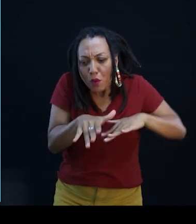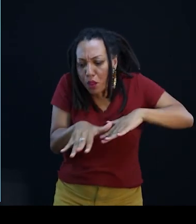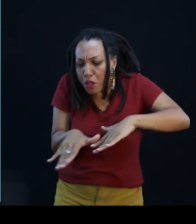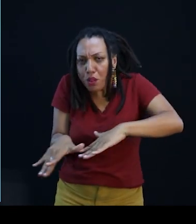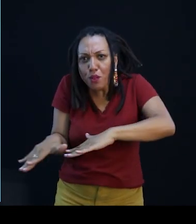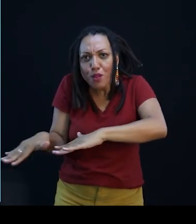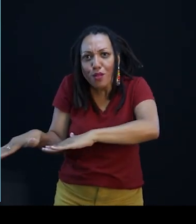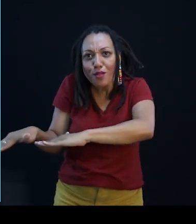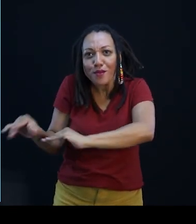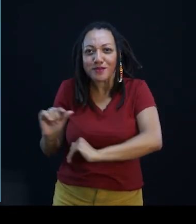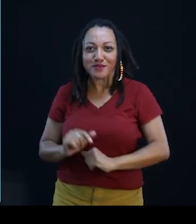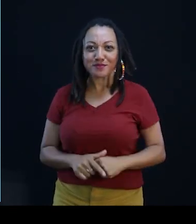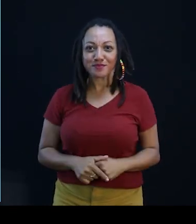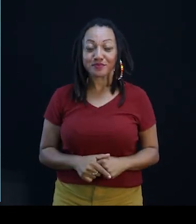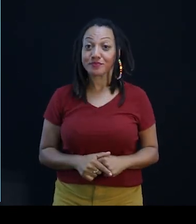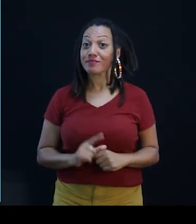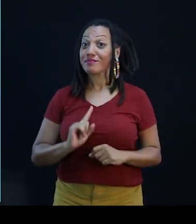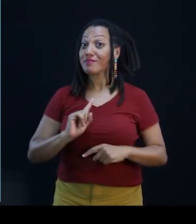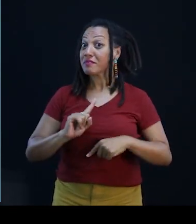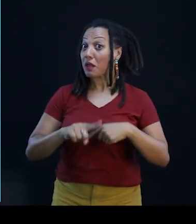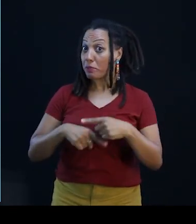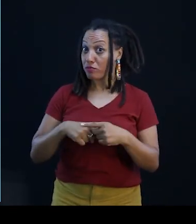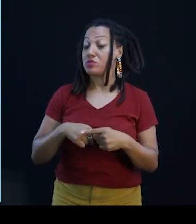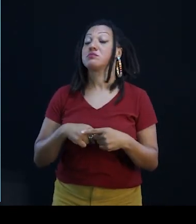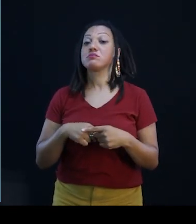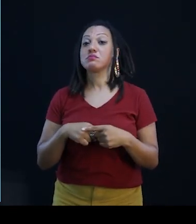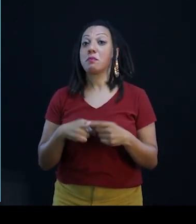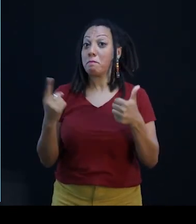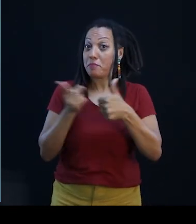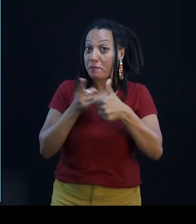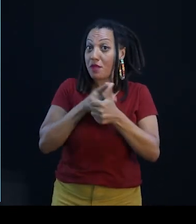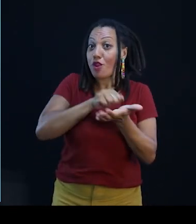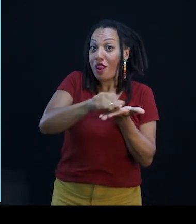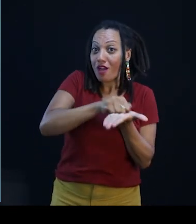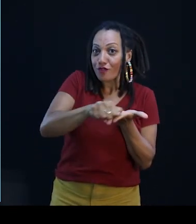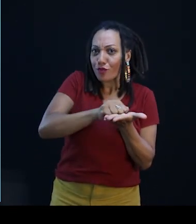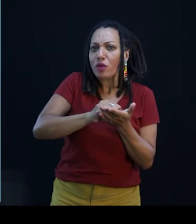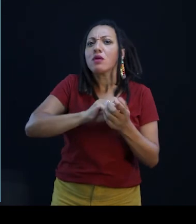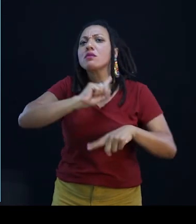água pequenininha. Aí depois que a gente lavou, o que que faz?